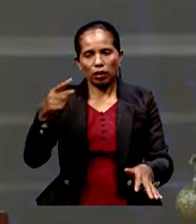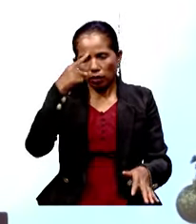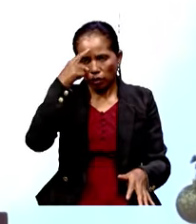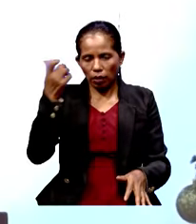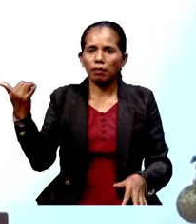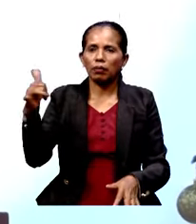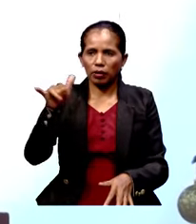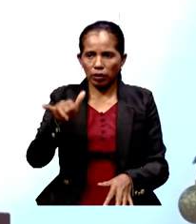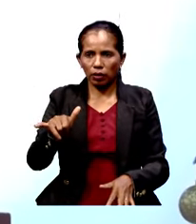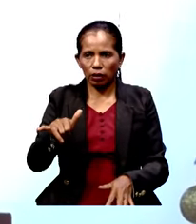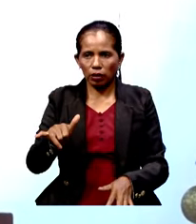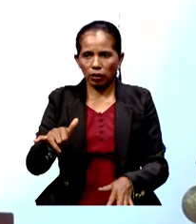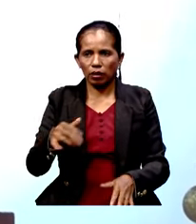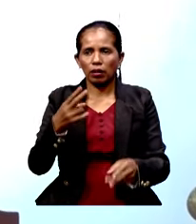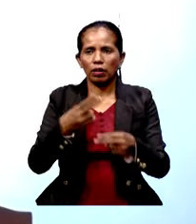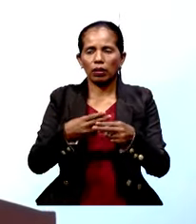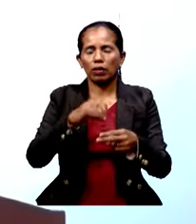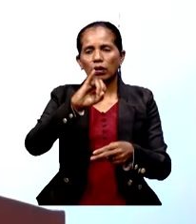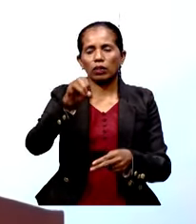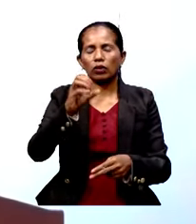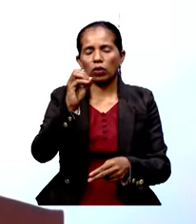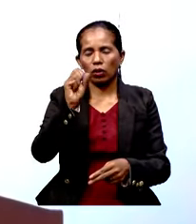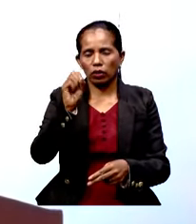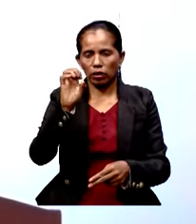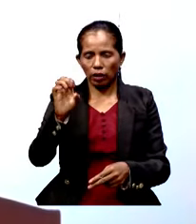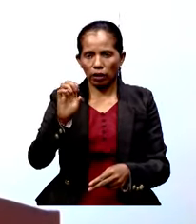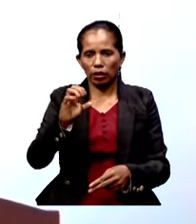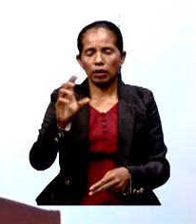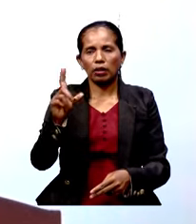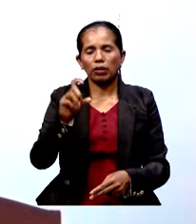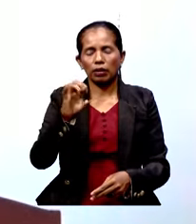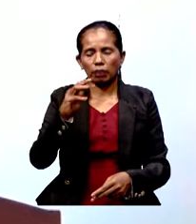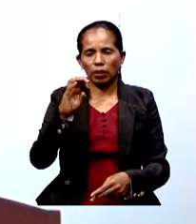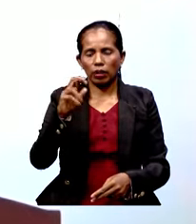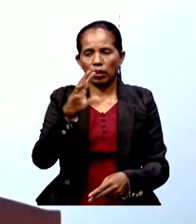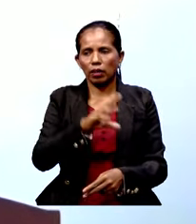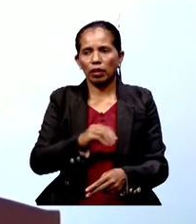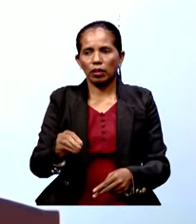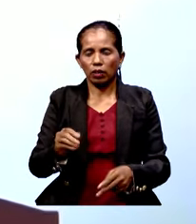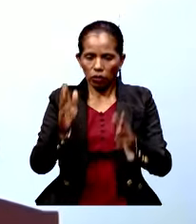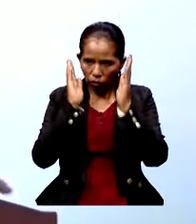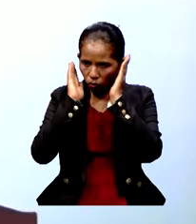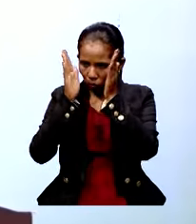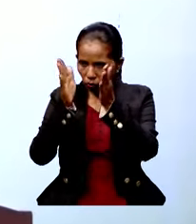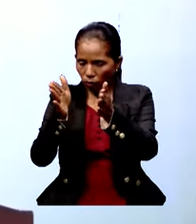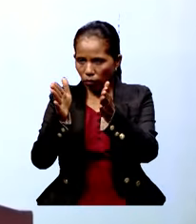senhor Irnara José de Ximenes, né? Ninhão Focos de